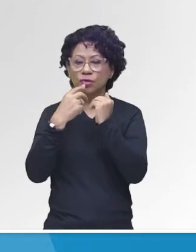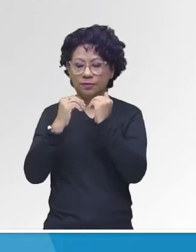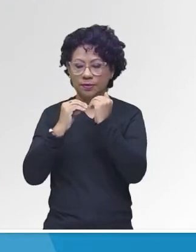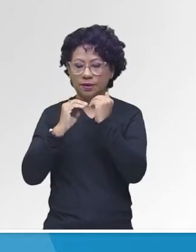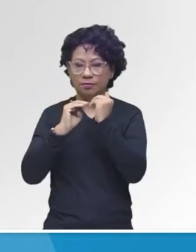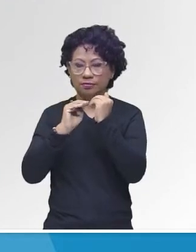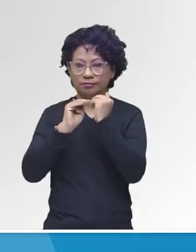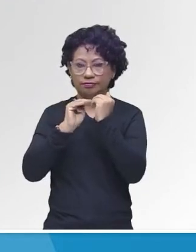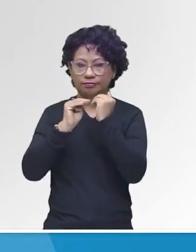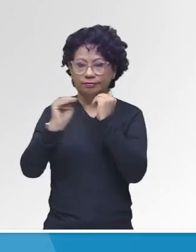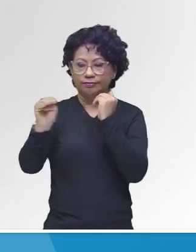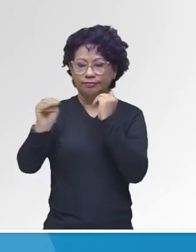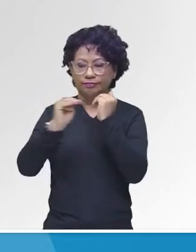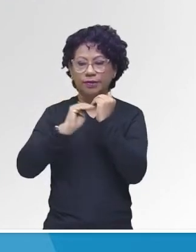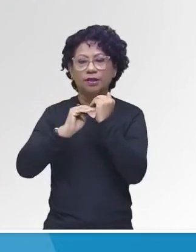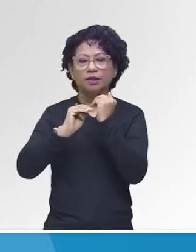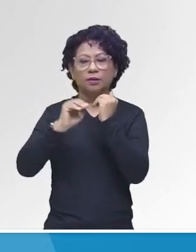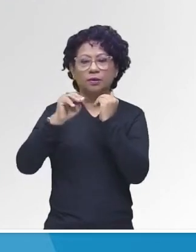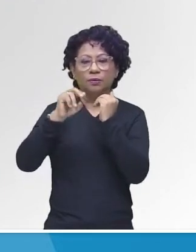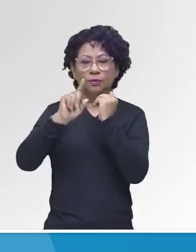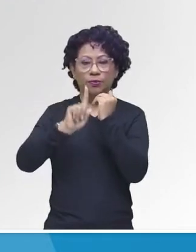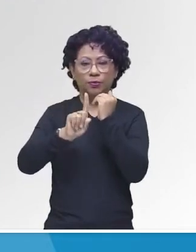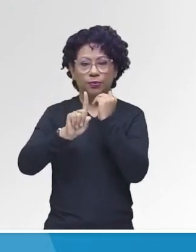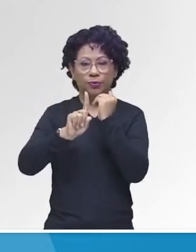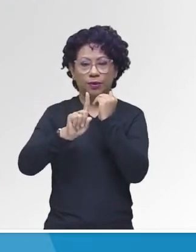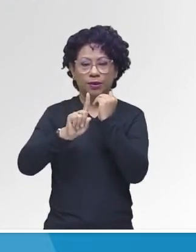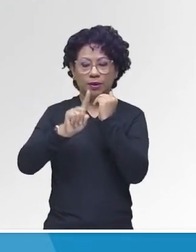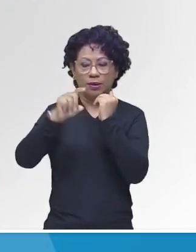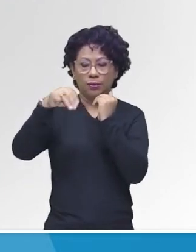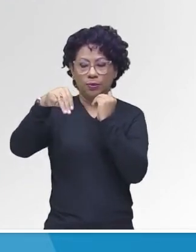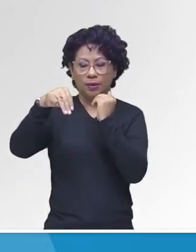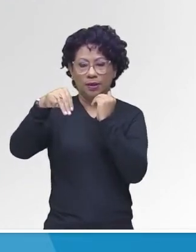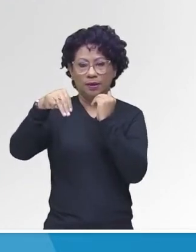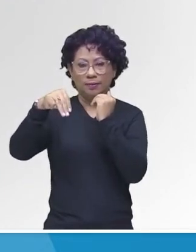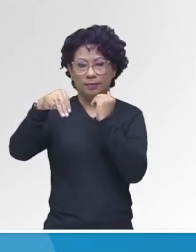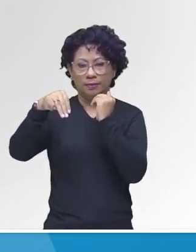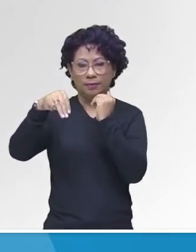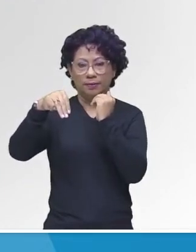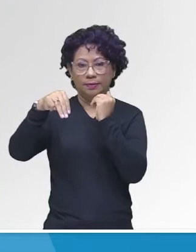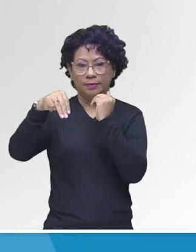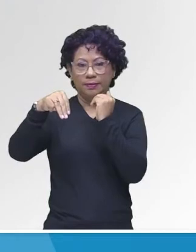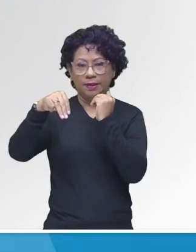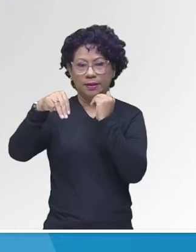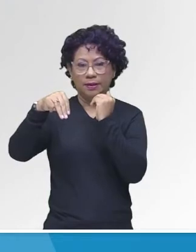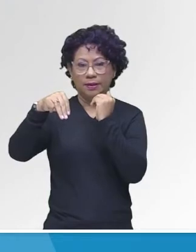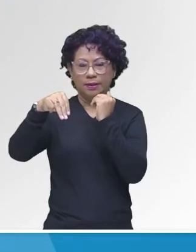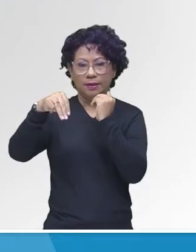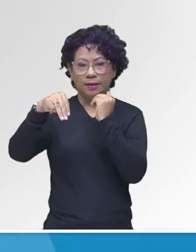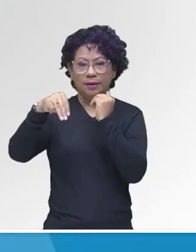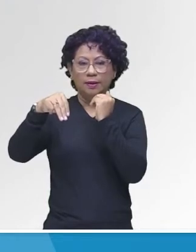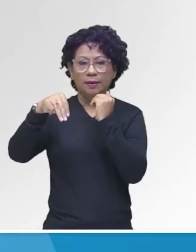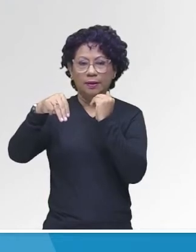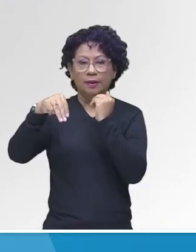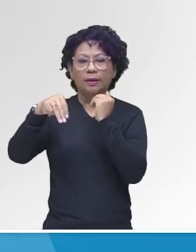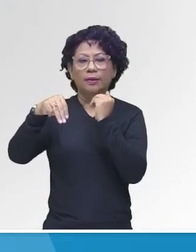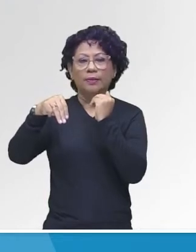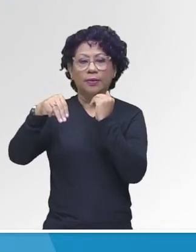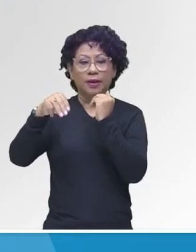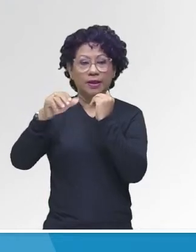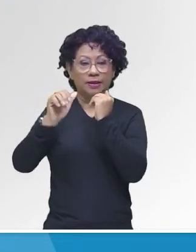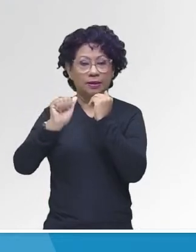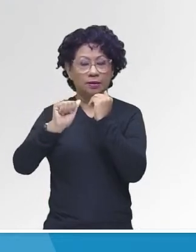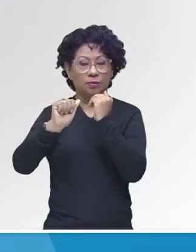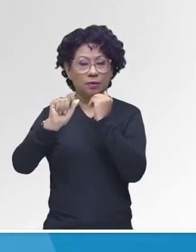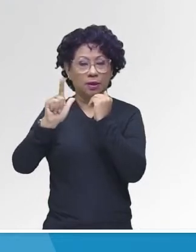também, eles estão nessa reta, que é resultado justamente desse cruzamento dos dois planos, o plano alfa e o